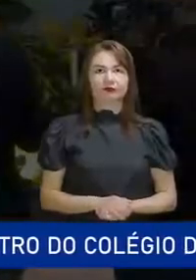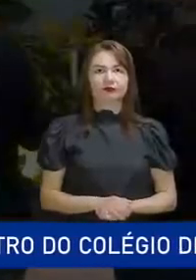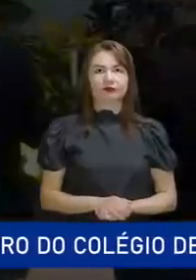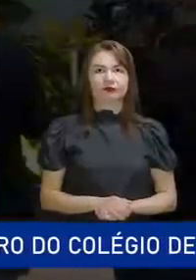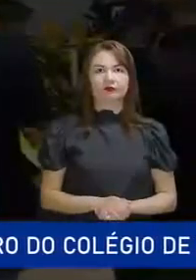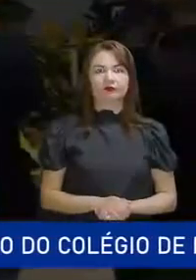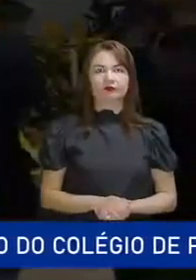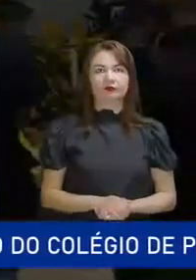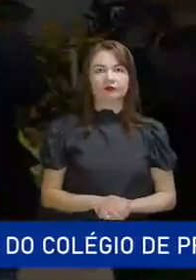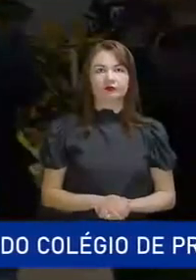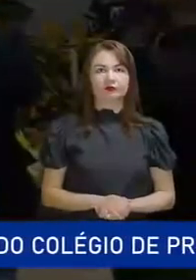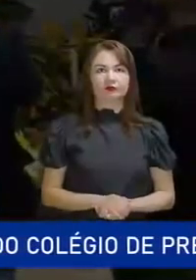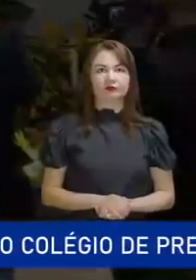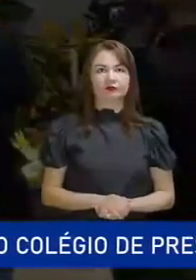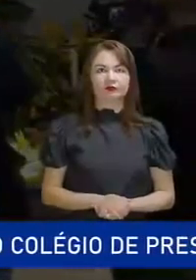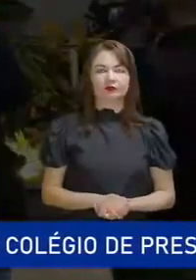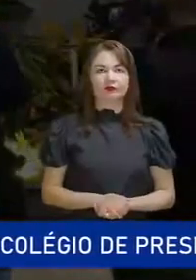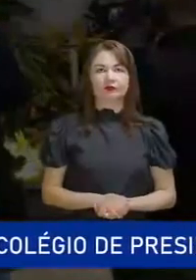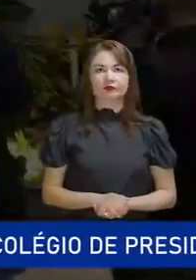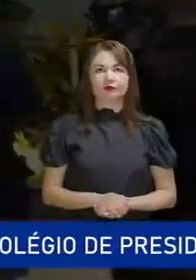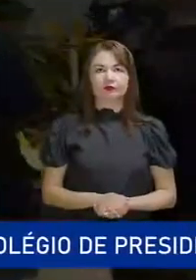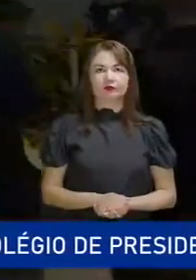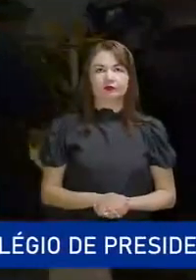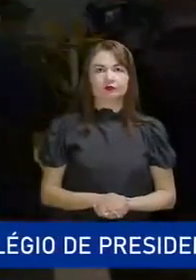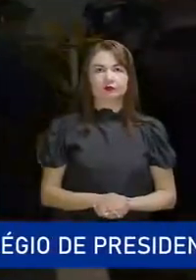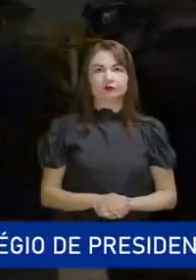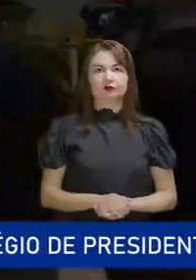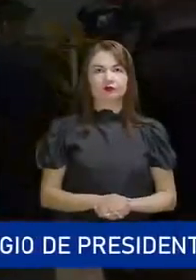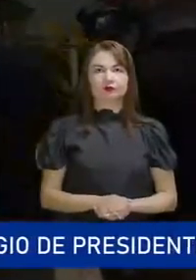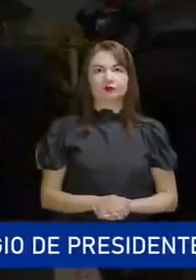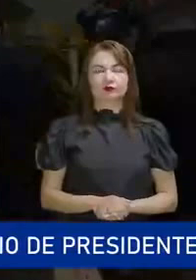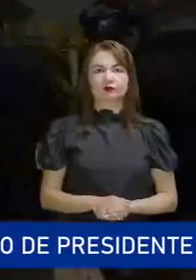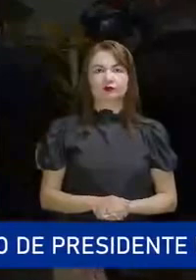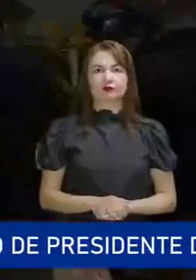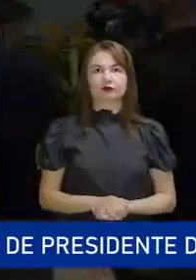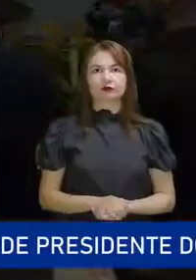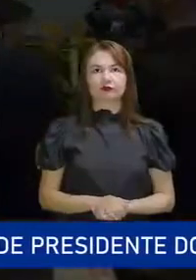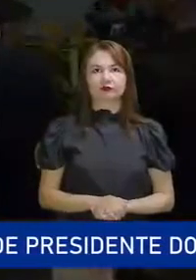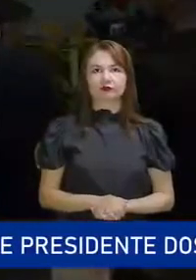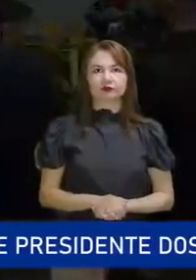Desembargador João Lage coloca a medalha no desembargador Roberto.